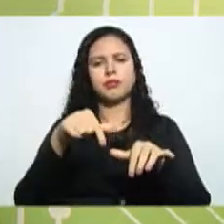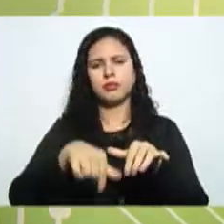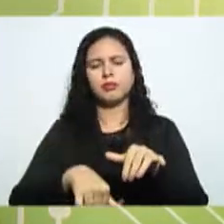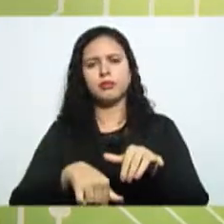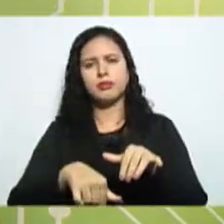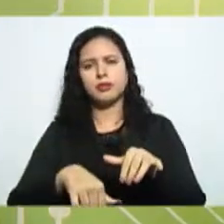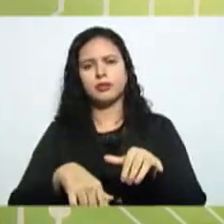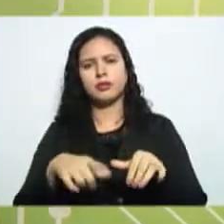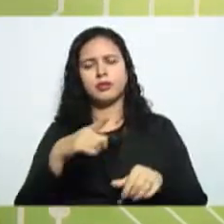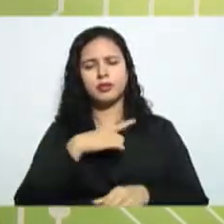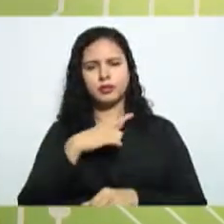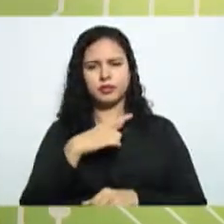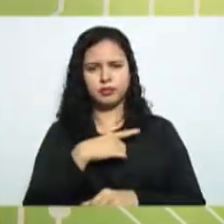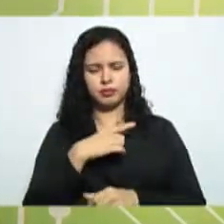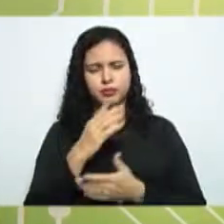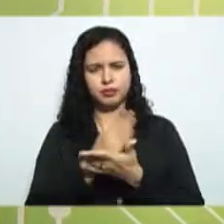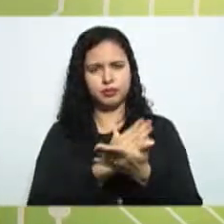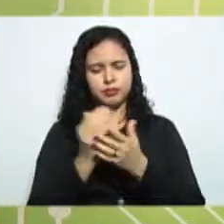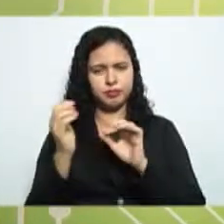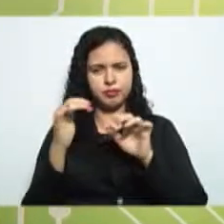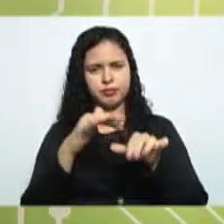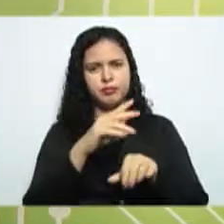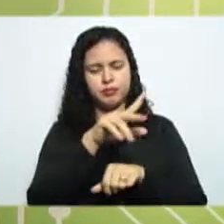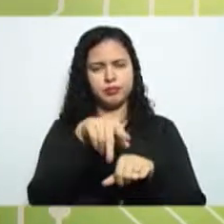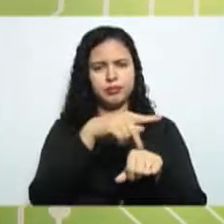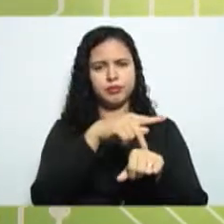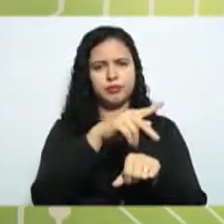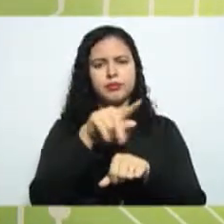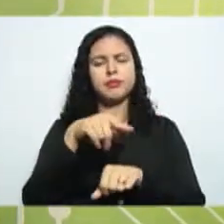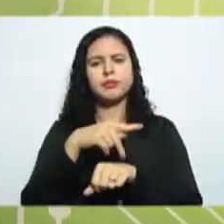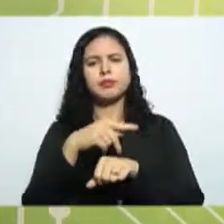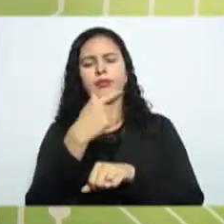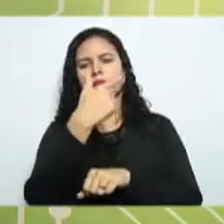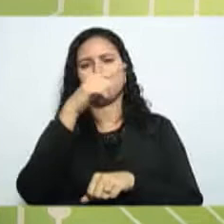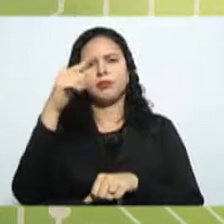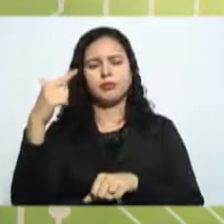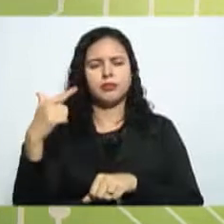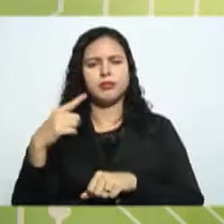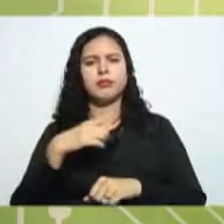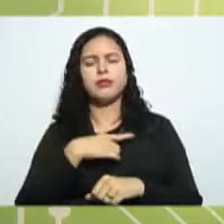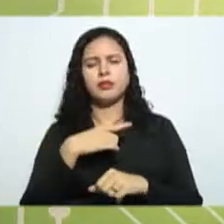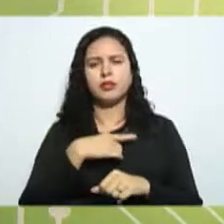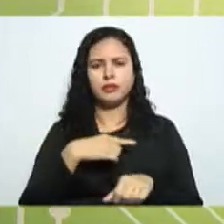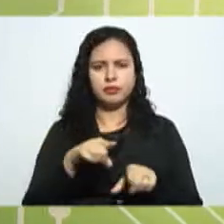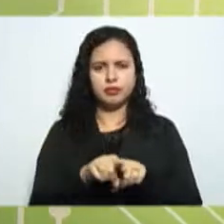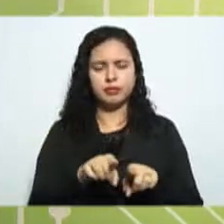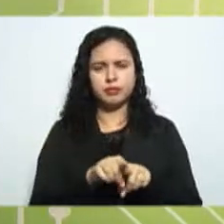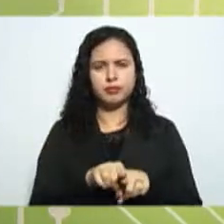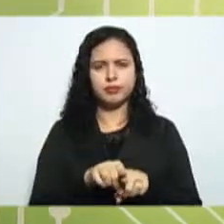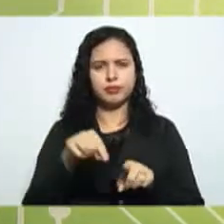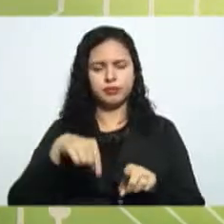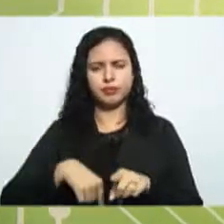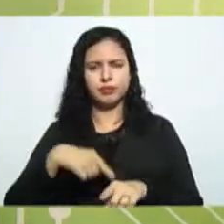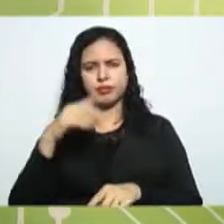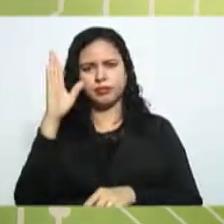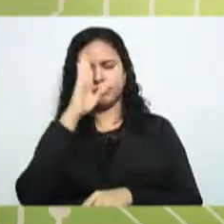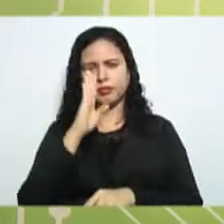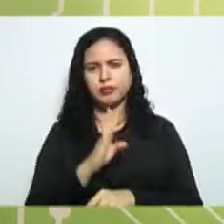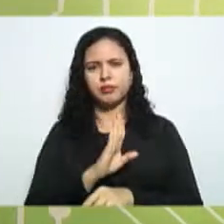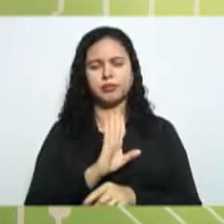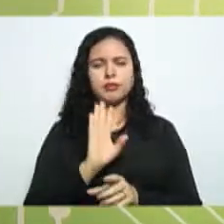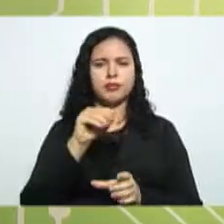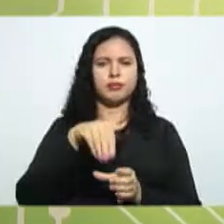acontecendo, a gente tem algumas ondas migratórias estrangeiras, como foi comentado, mas a gente também tem a onda migratória nacional de pessoas vindo para o